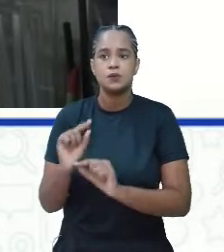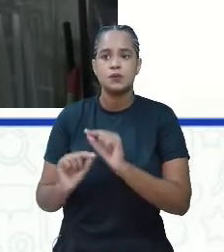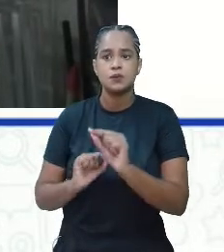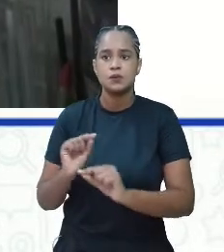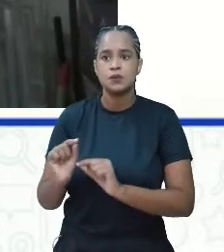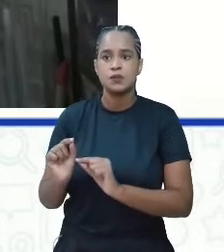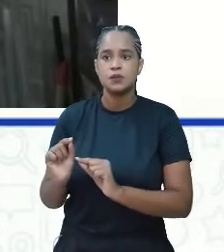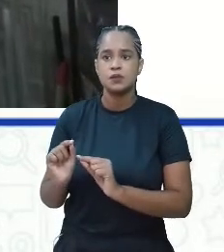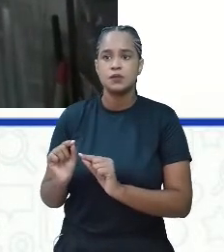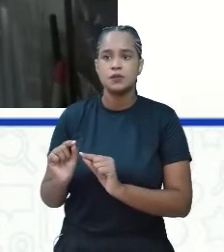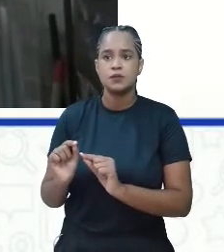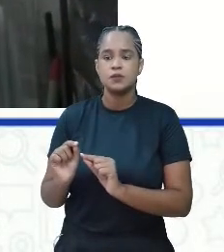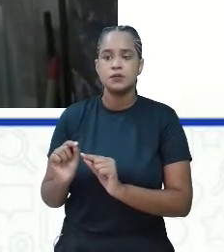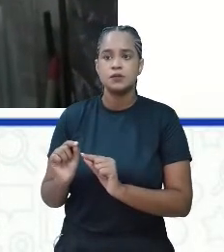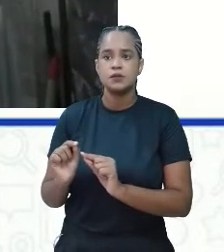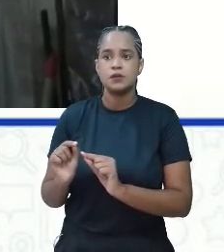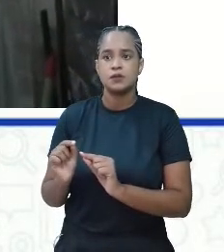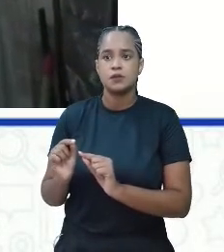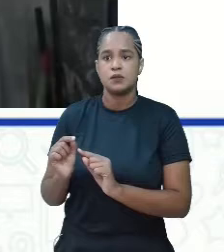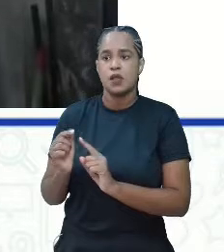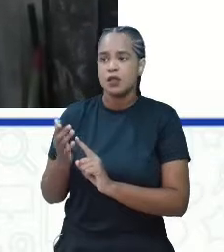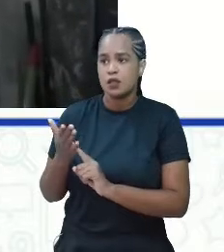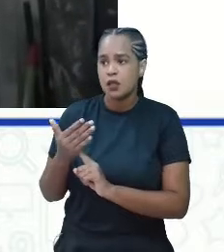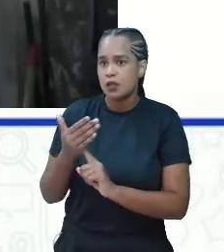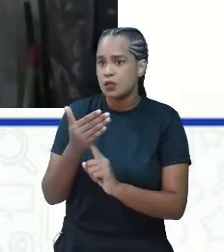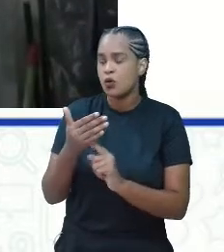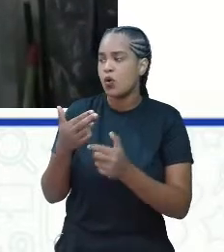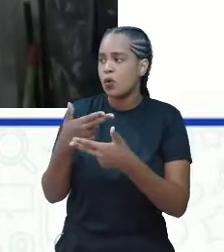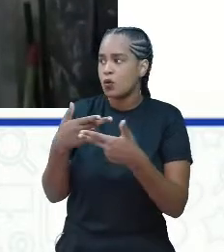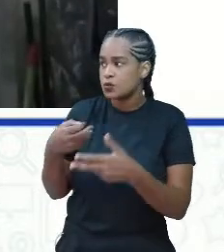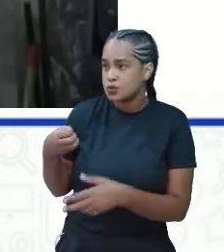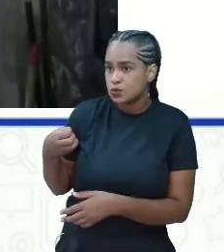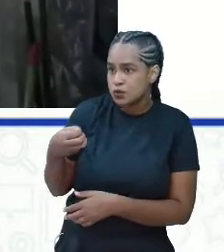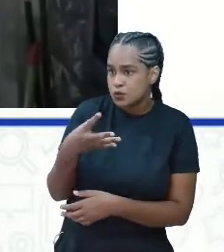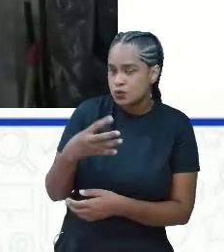continente, e pela colonização,